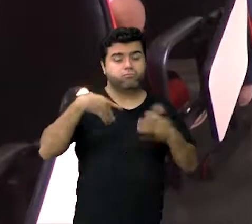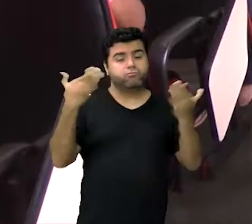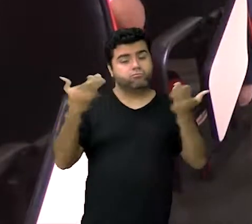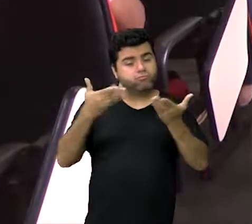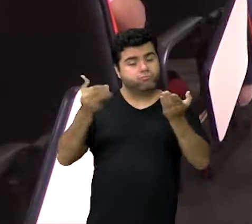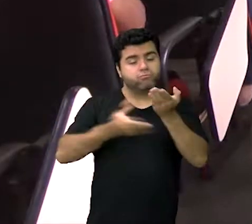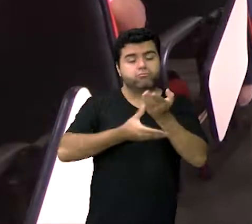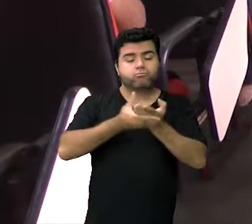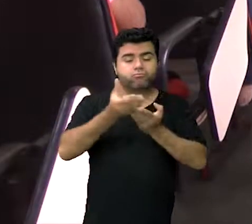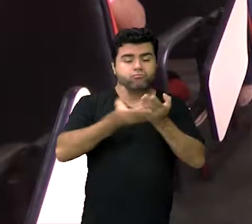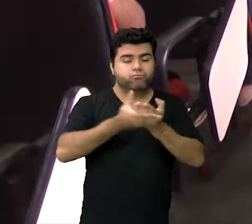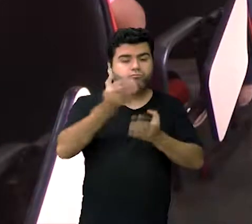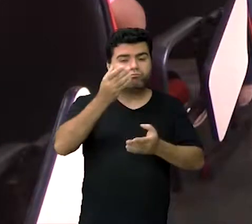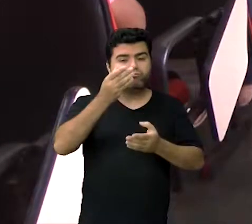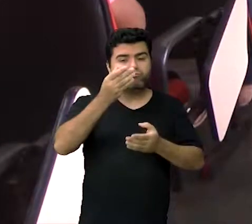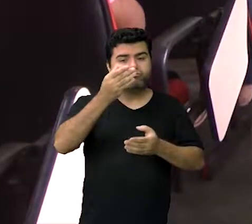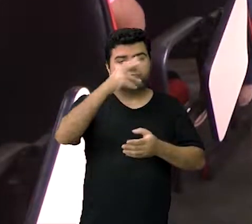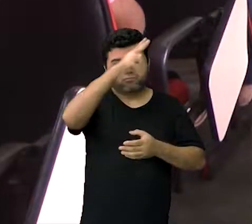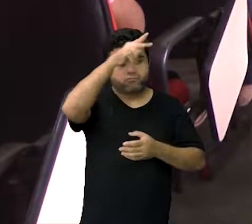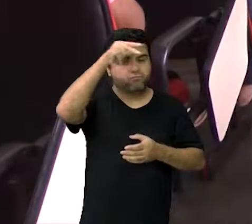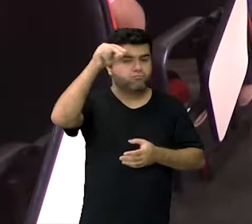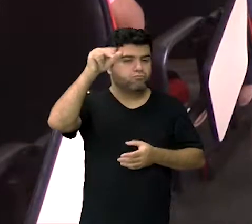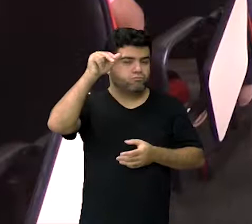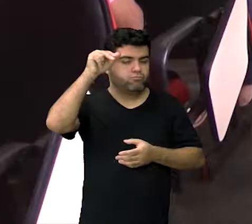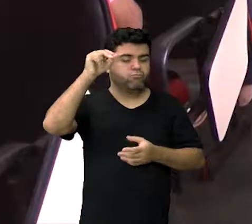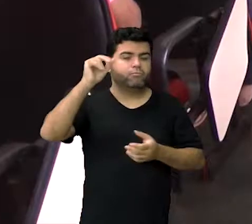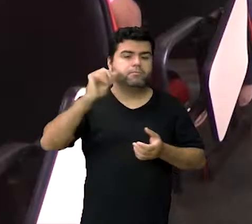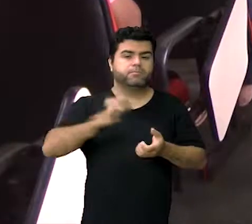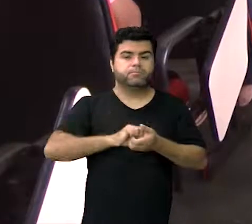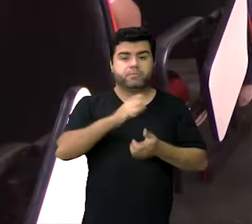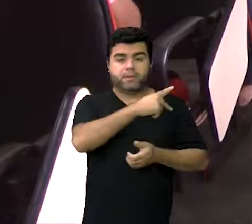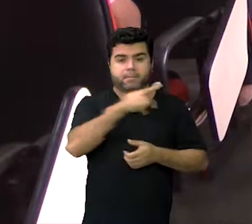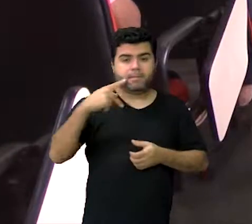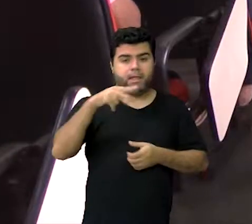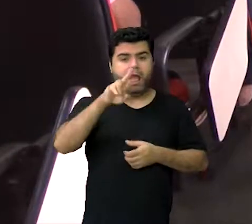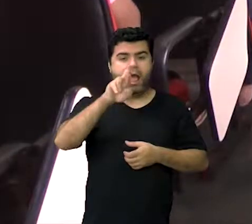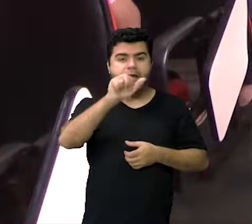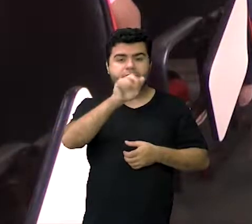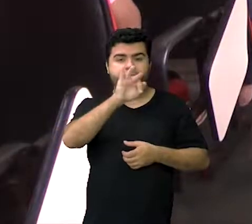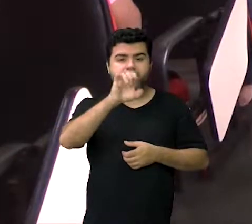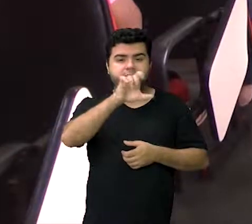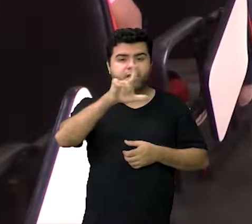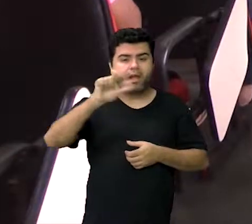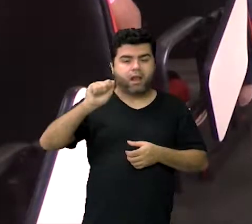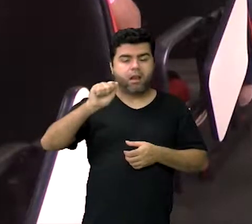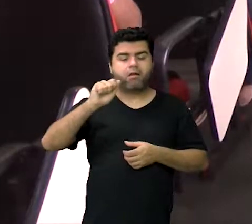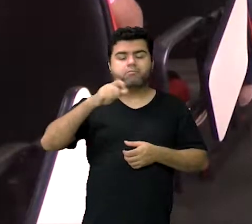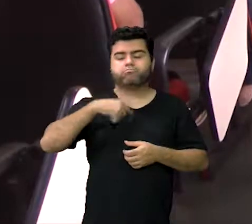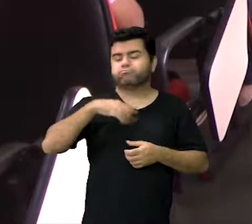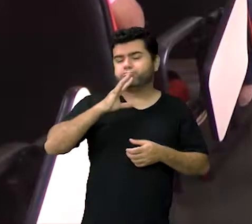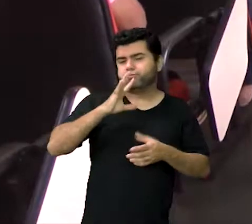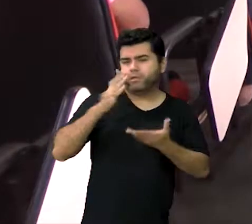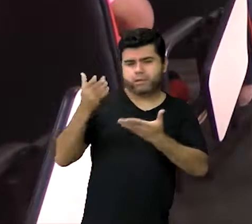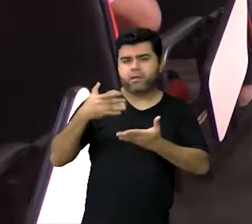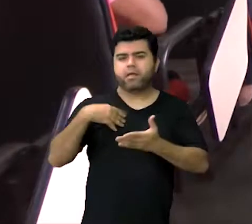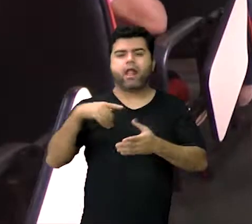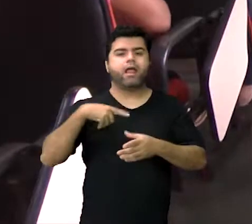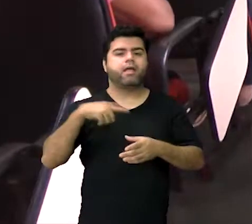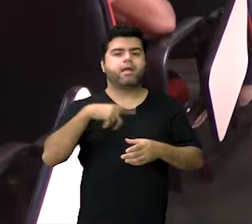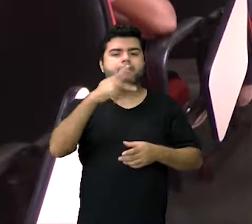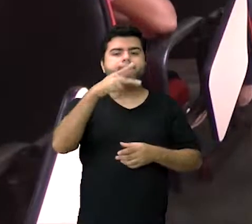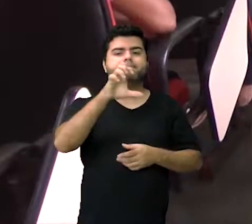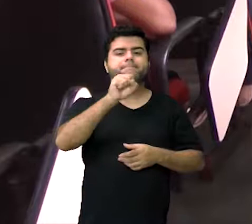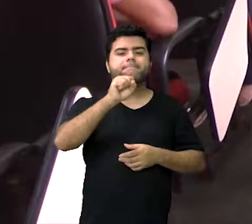Municipal, a presidente Rafaela, que se vocês não conhecem, ela é da Pestalozzi, a